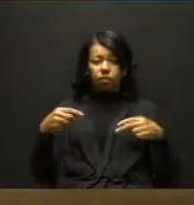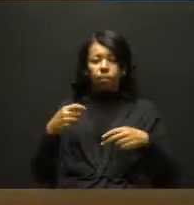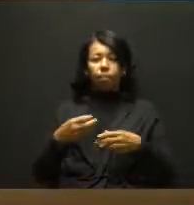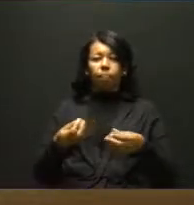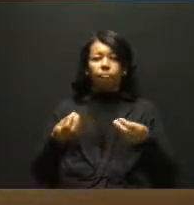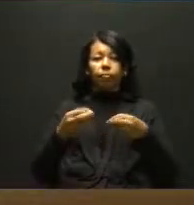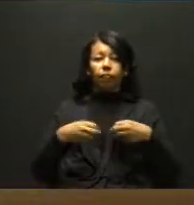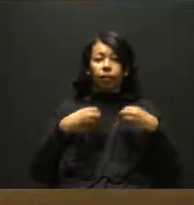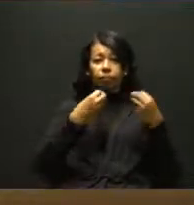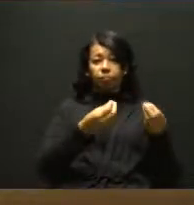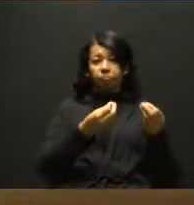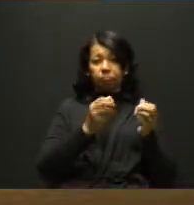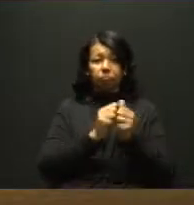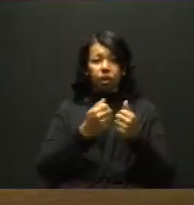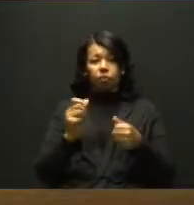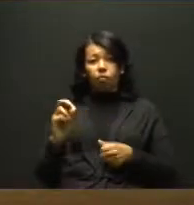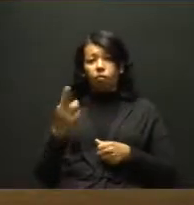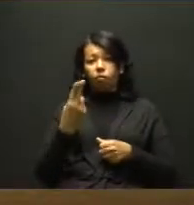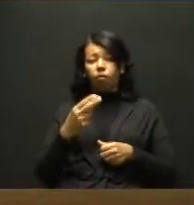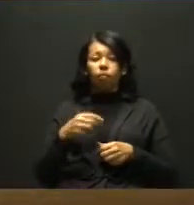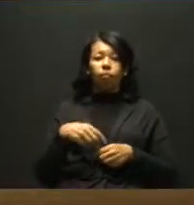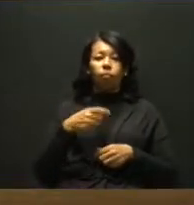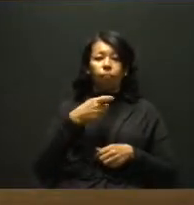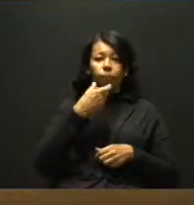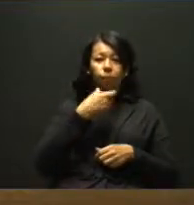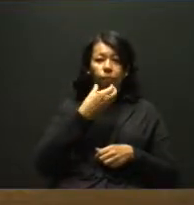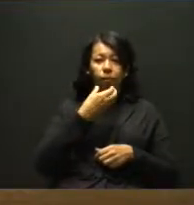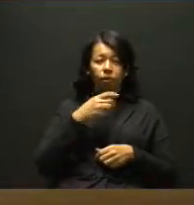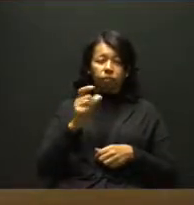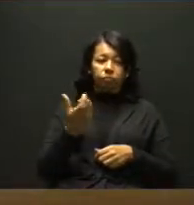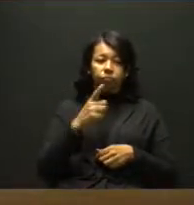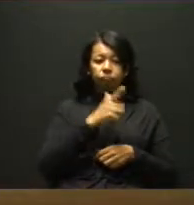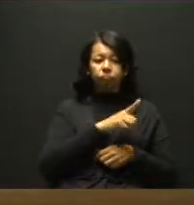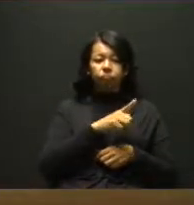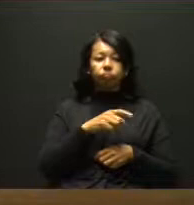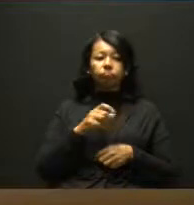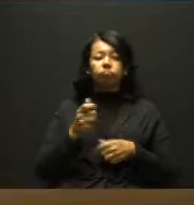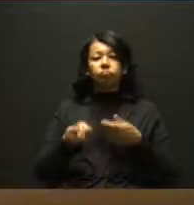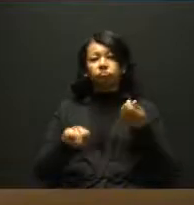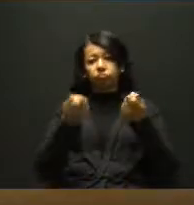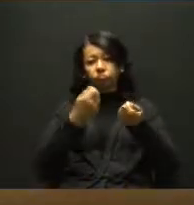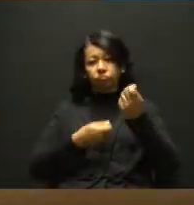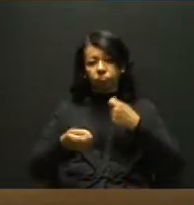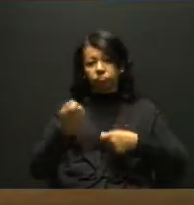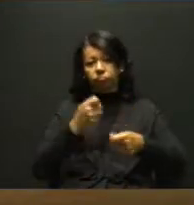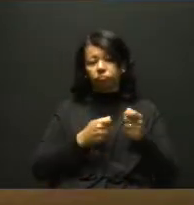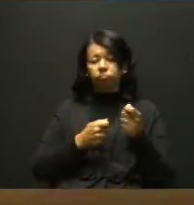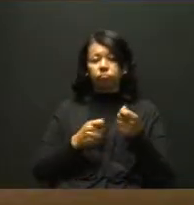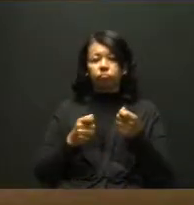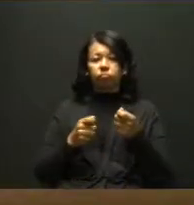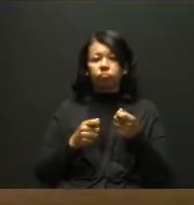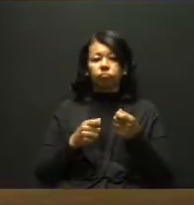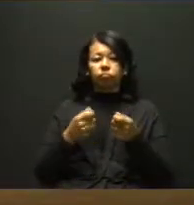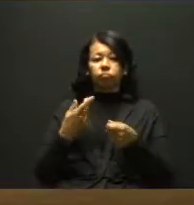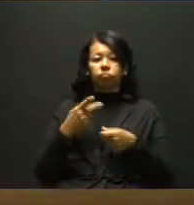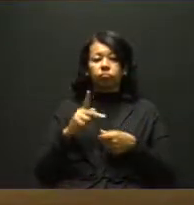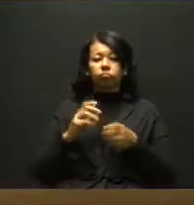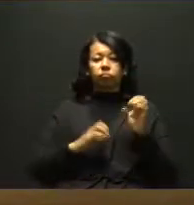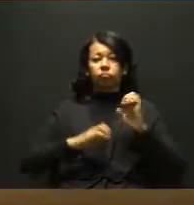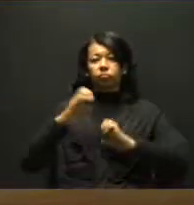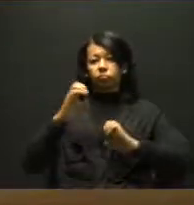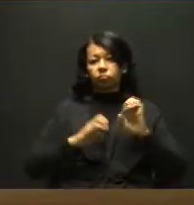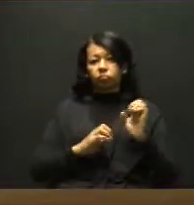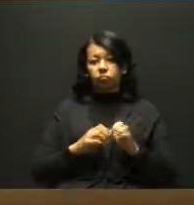pão ou uma bolacha o leite já é uma economia grande para a empresa um lucro absurdo e um rombo nos cofres públicos